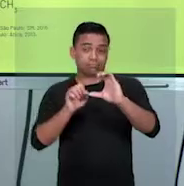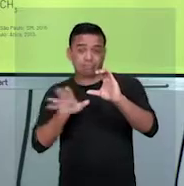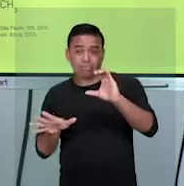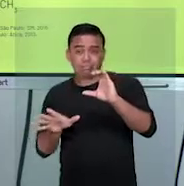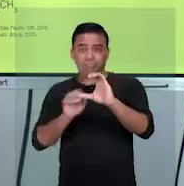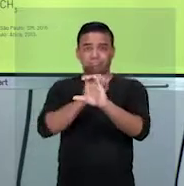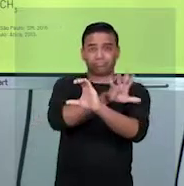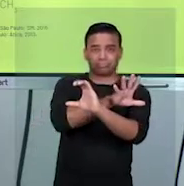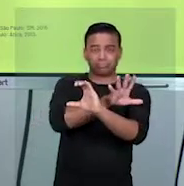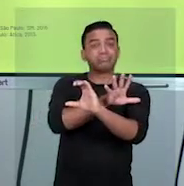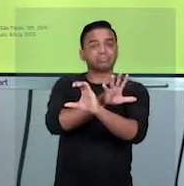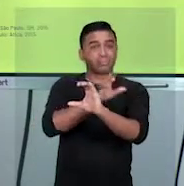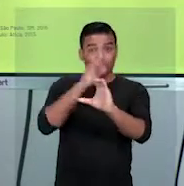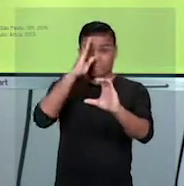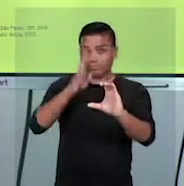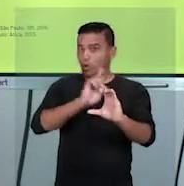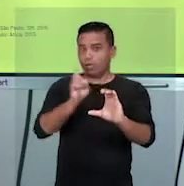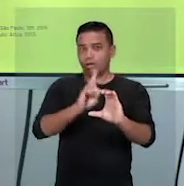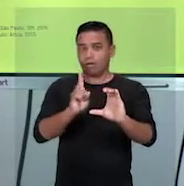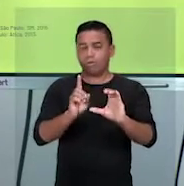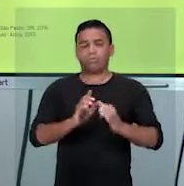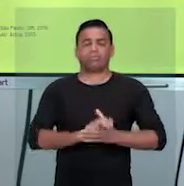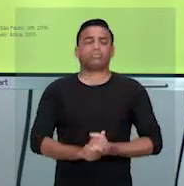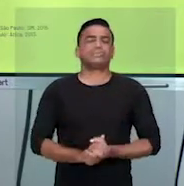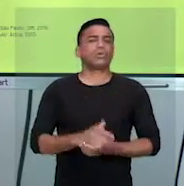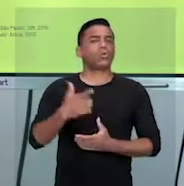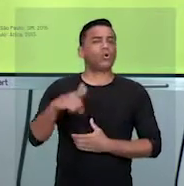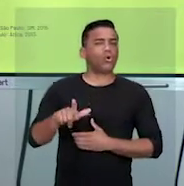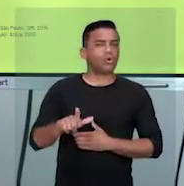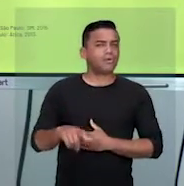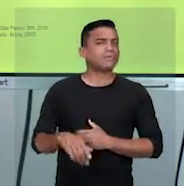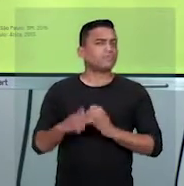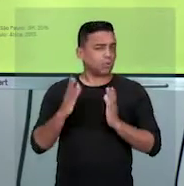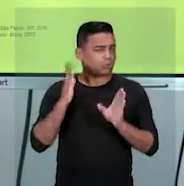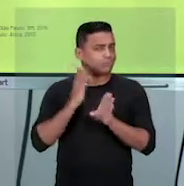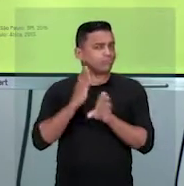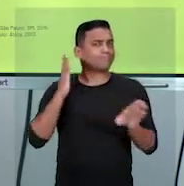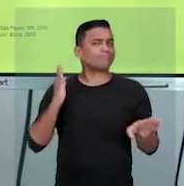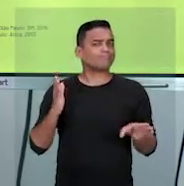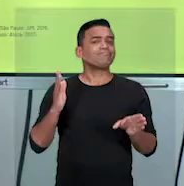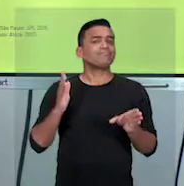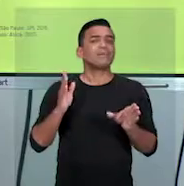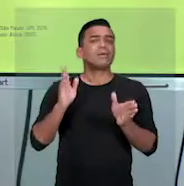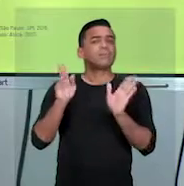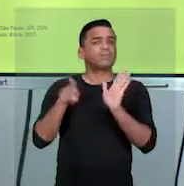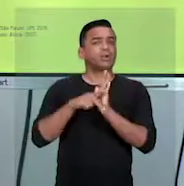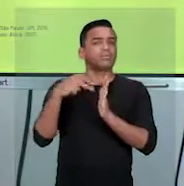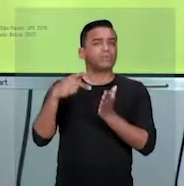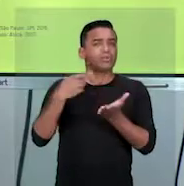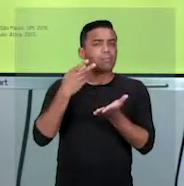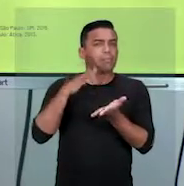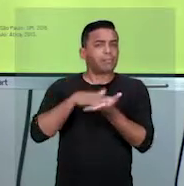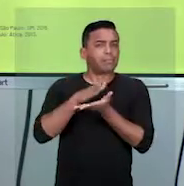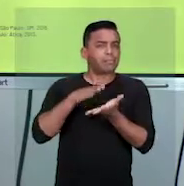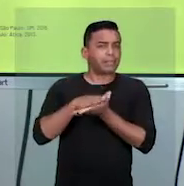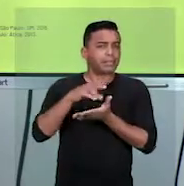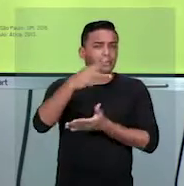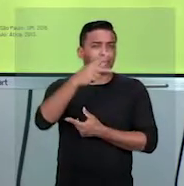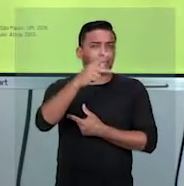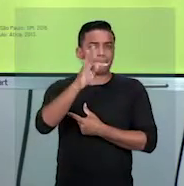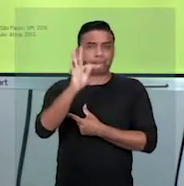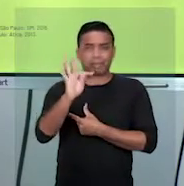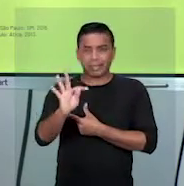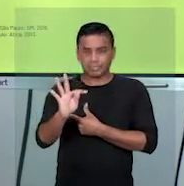principal. Outras ramificações que vocês podem encontrar, inclusive no volume do PET de vocês também vai estar assim,